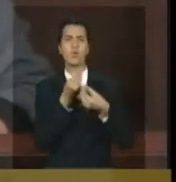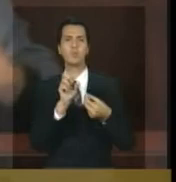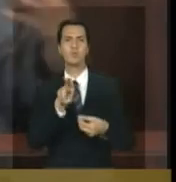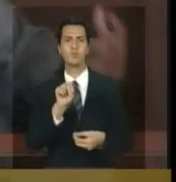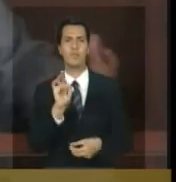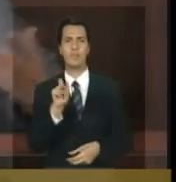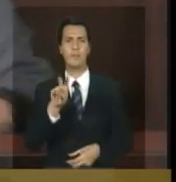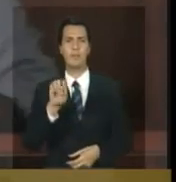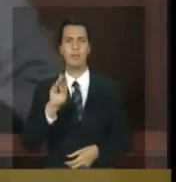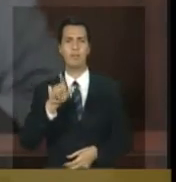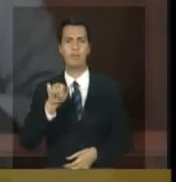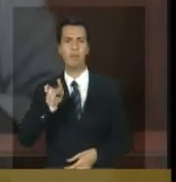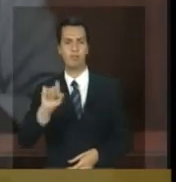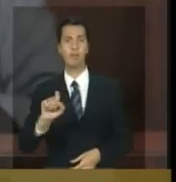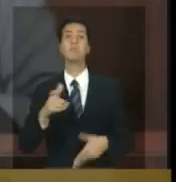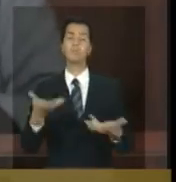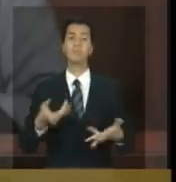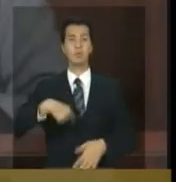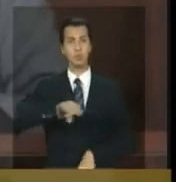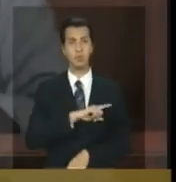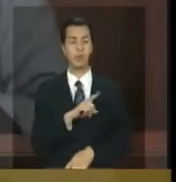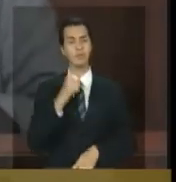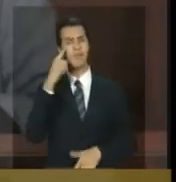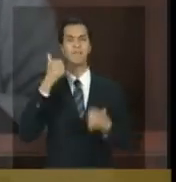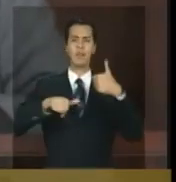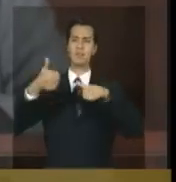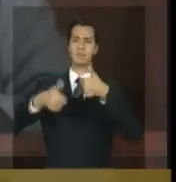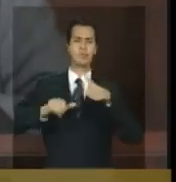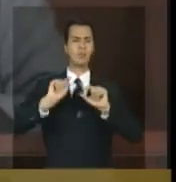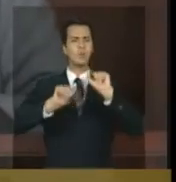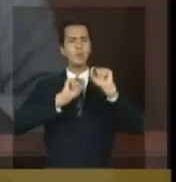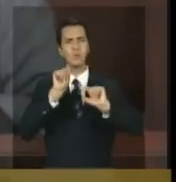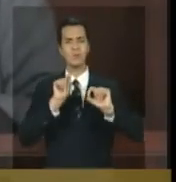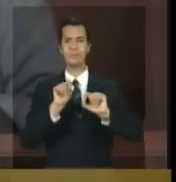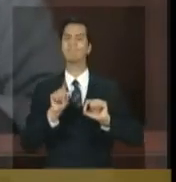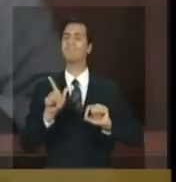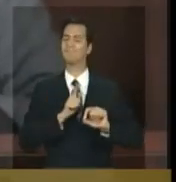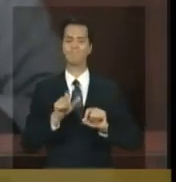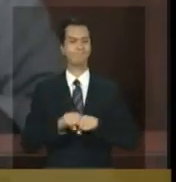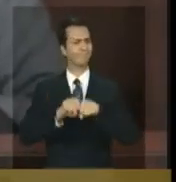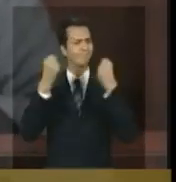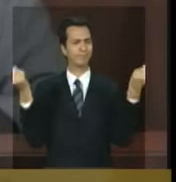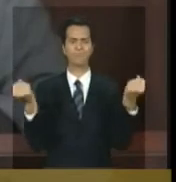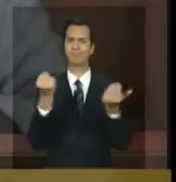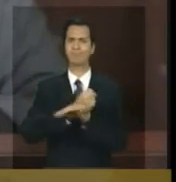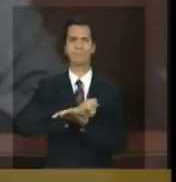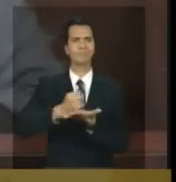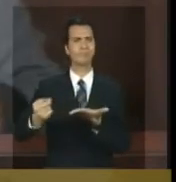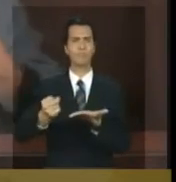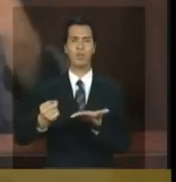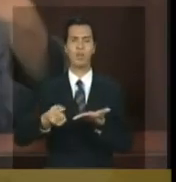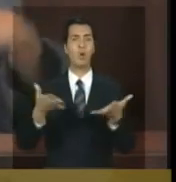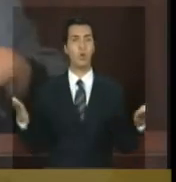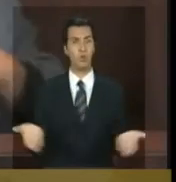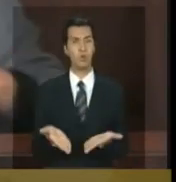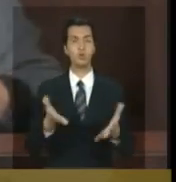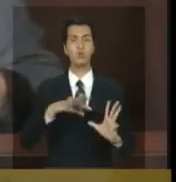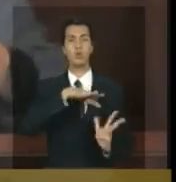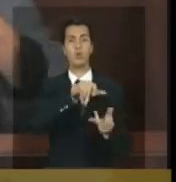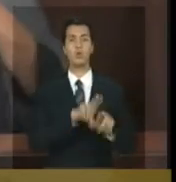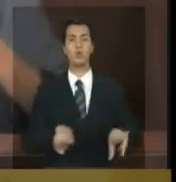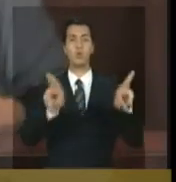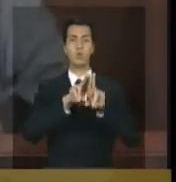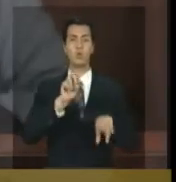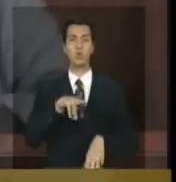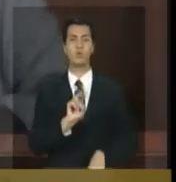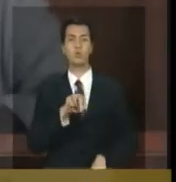sustentável, que a avaliação é que temos um colapso. Isso não aconteceu como poderia acontecer. A ONU ainda funciona